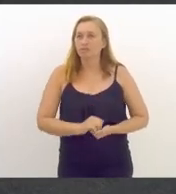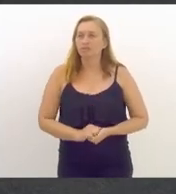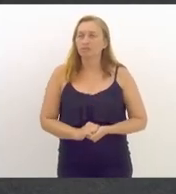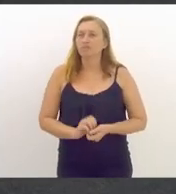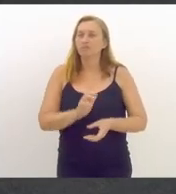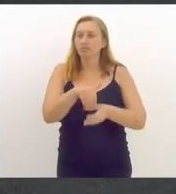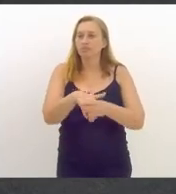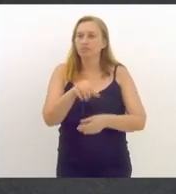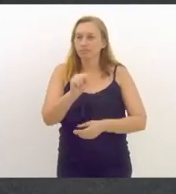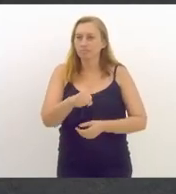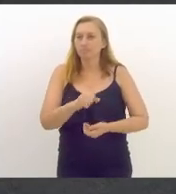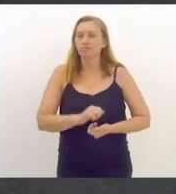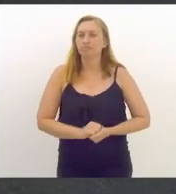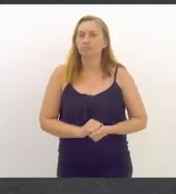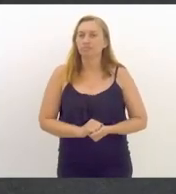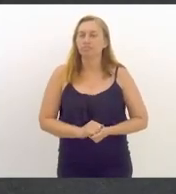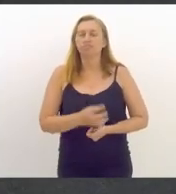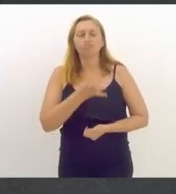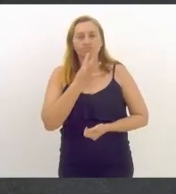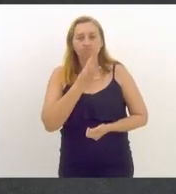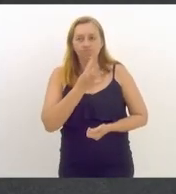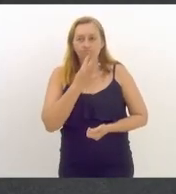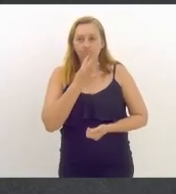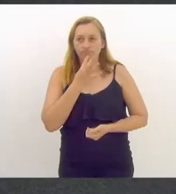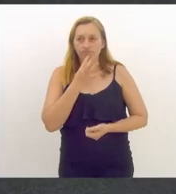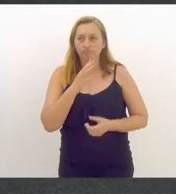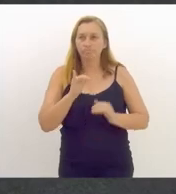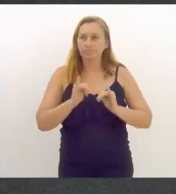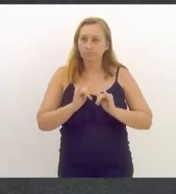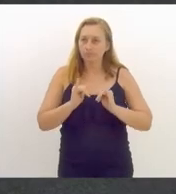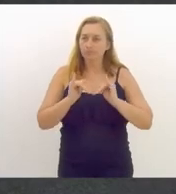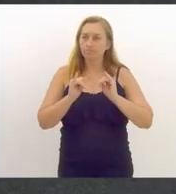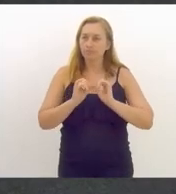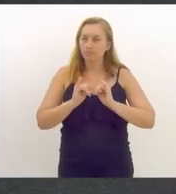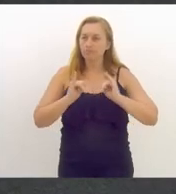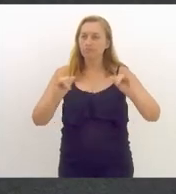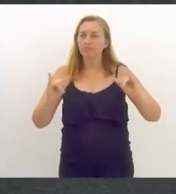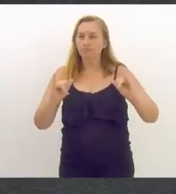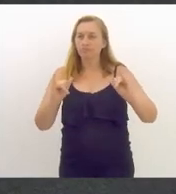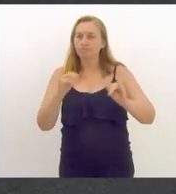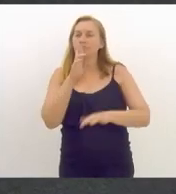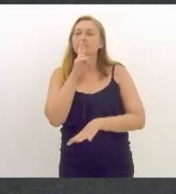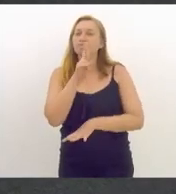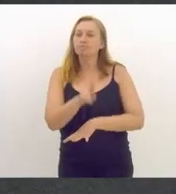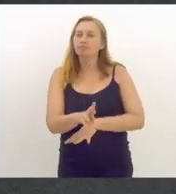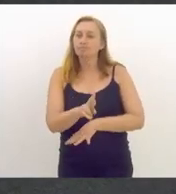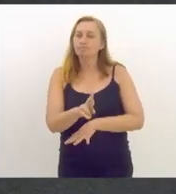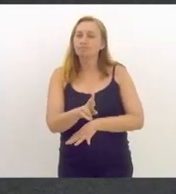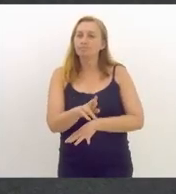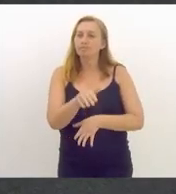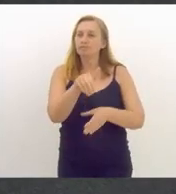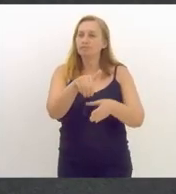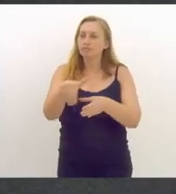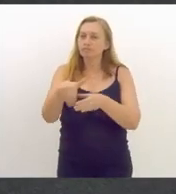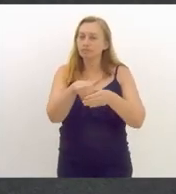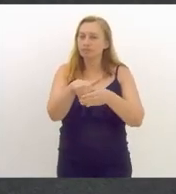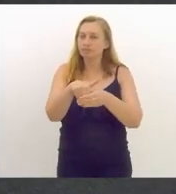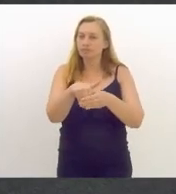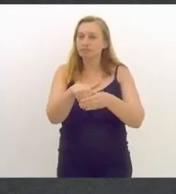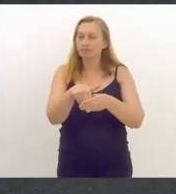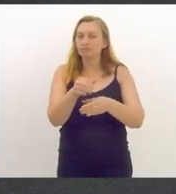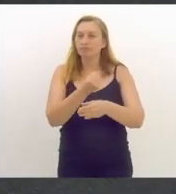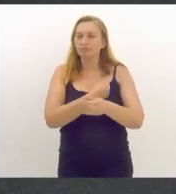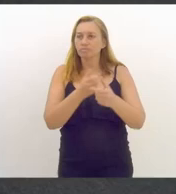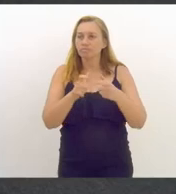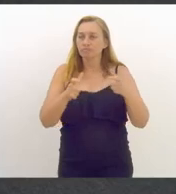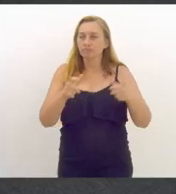vota sim reconhecendo e aclamando o resultado determinado pela maioria da